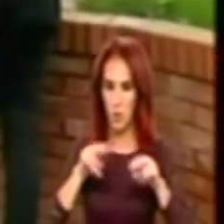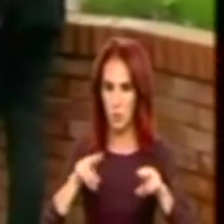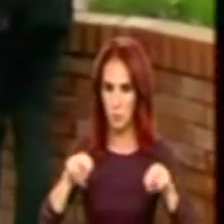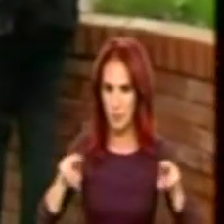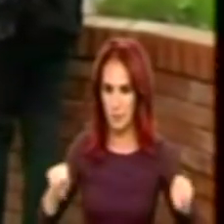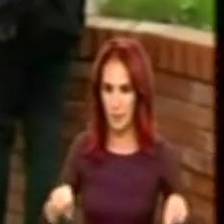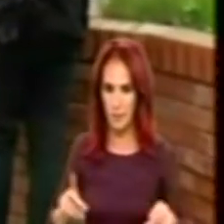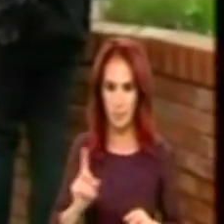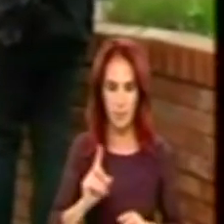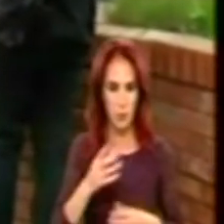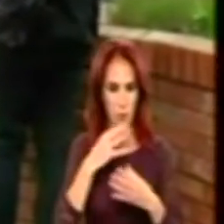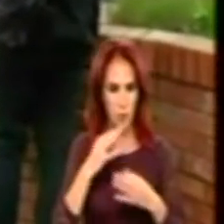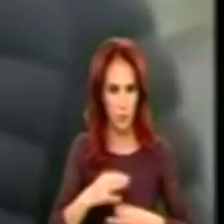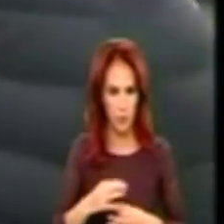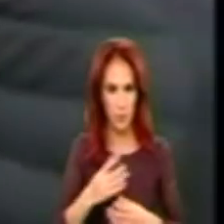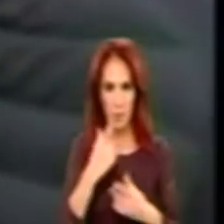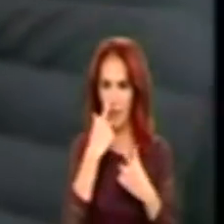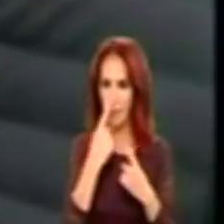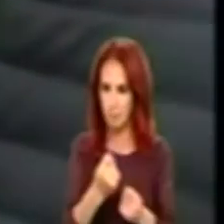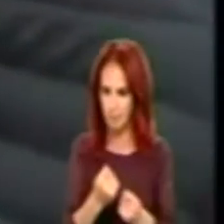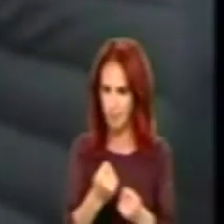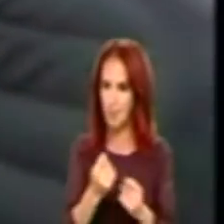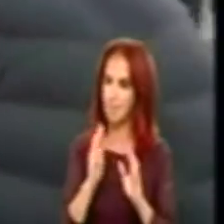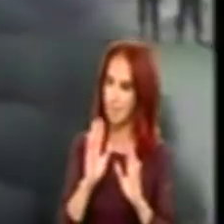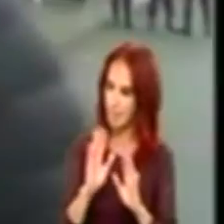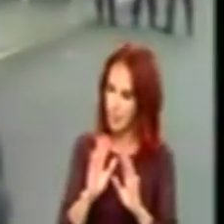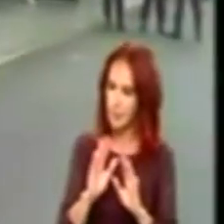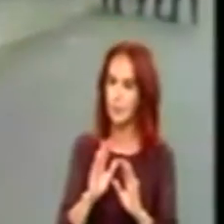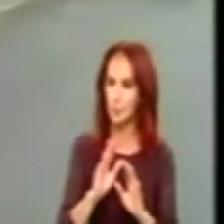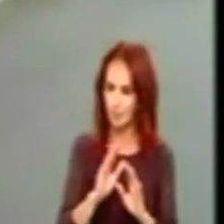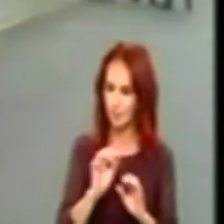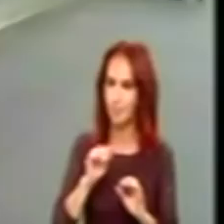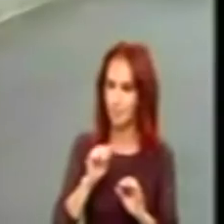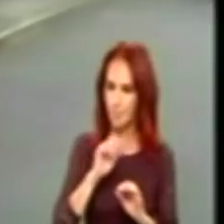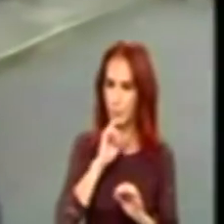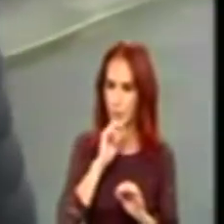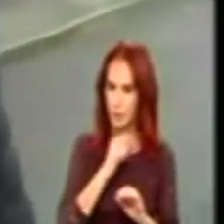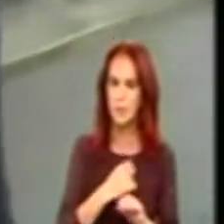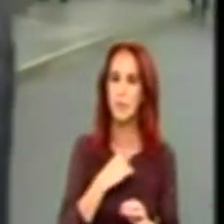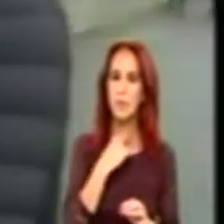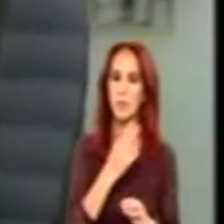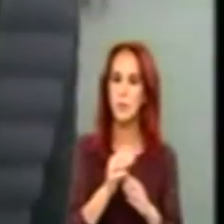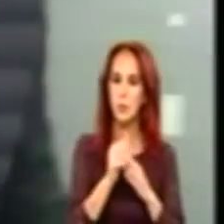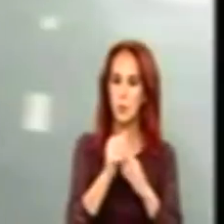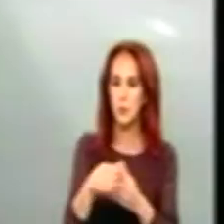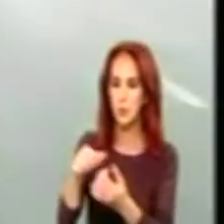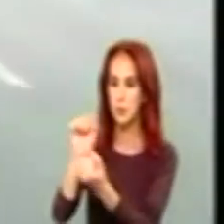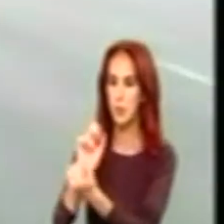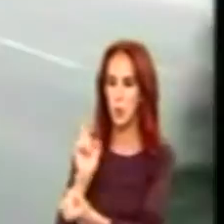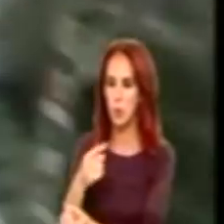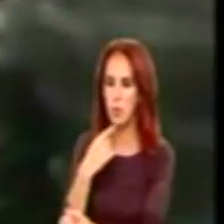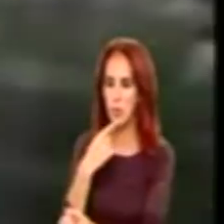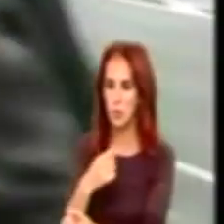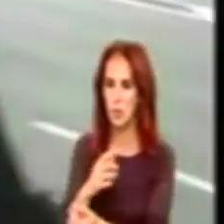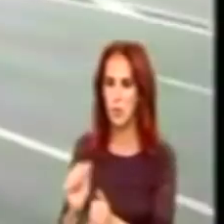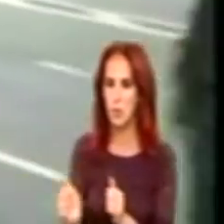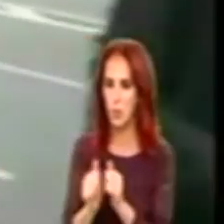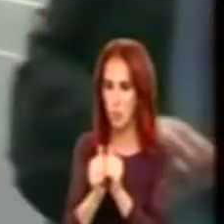mercúrio, ou lembramos-nos do caso da Cleópatra, ou com o veneno das próprias serpentes, das